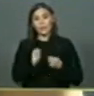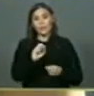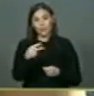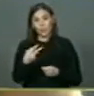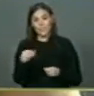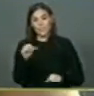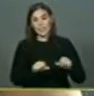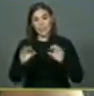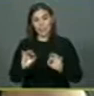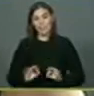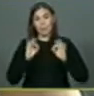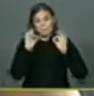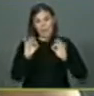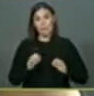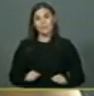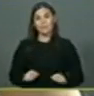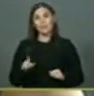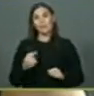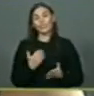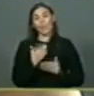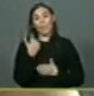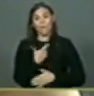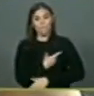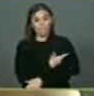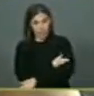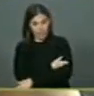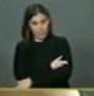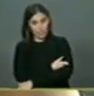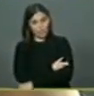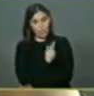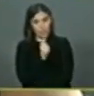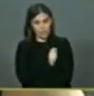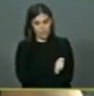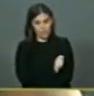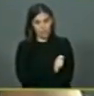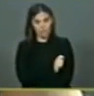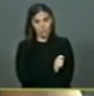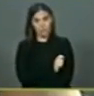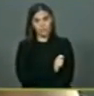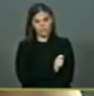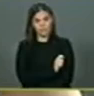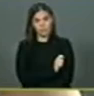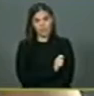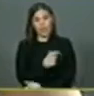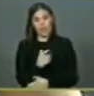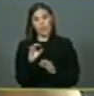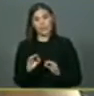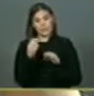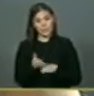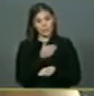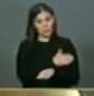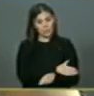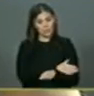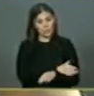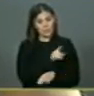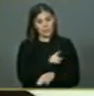quimio. Fiz depois uma sessão só com uma injeção mensal. E agora estou, o tratamento anterior fiz